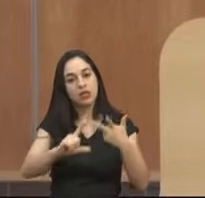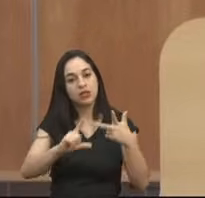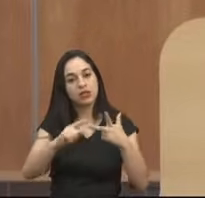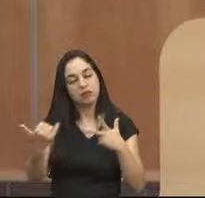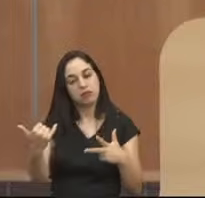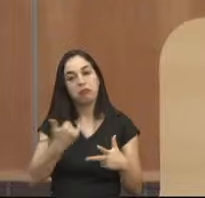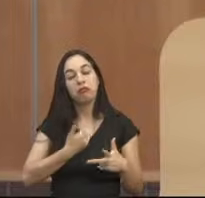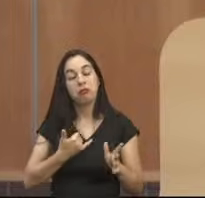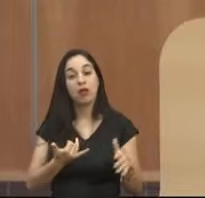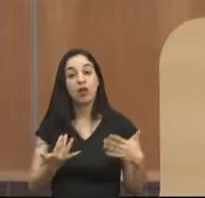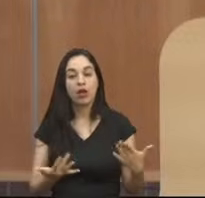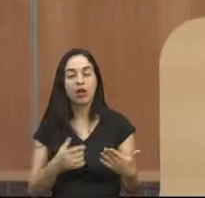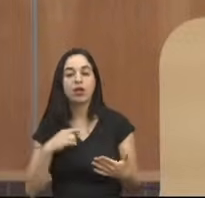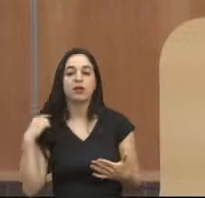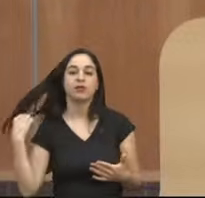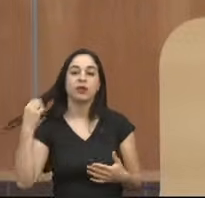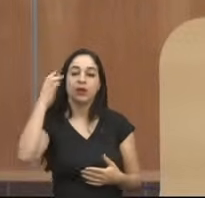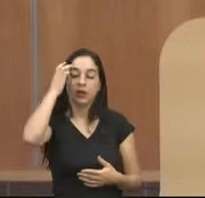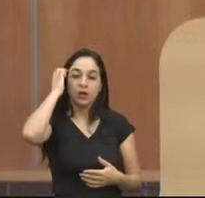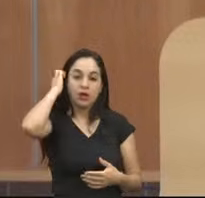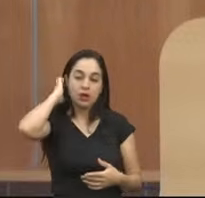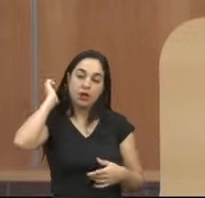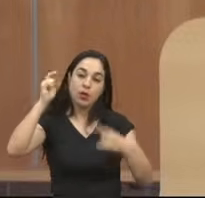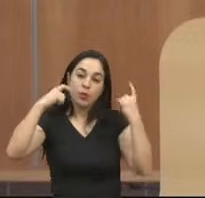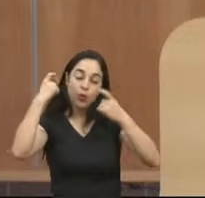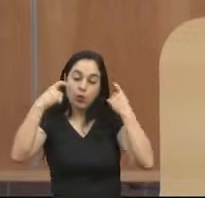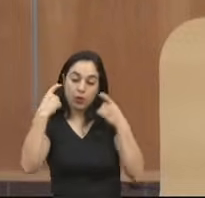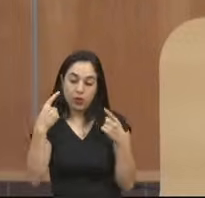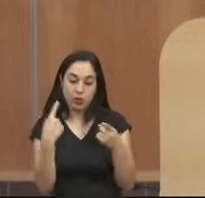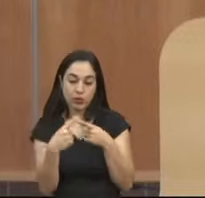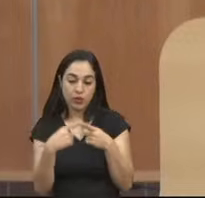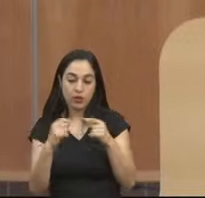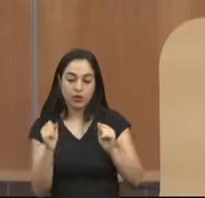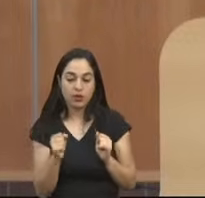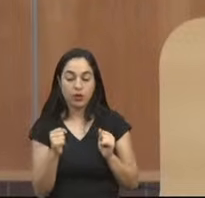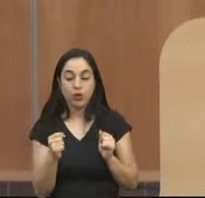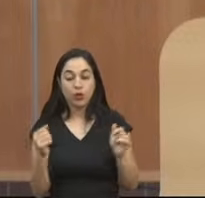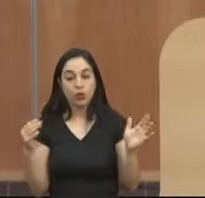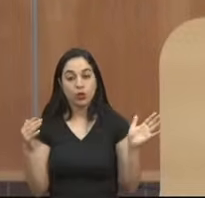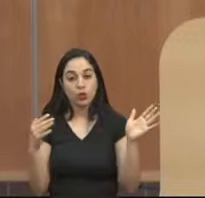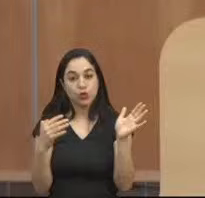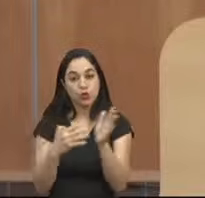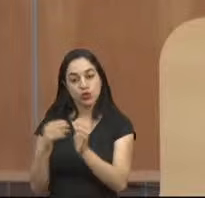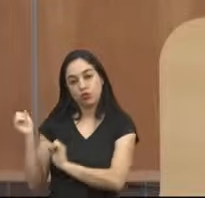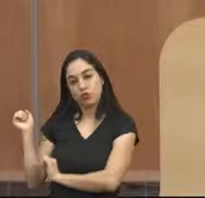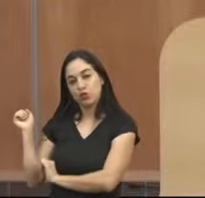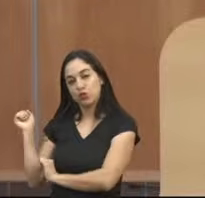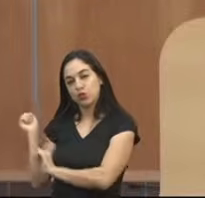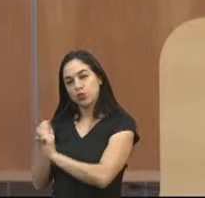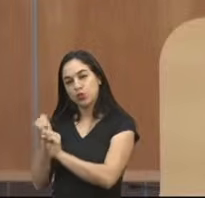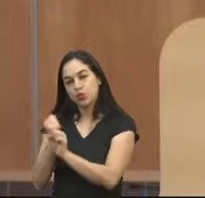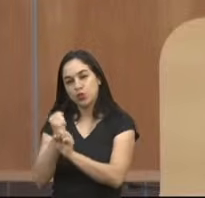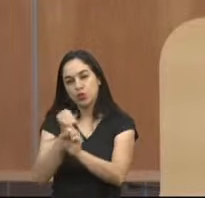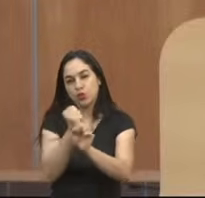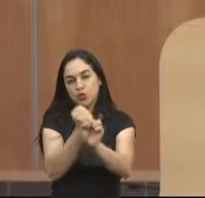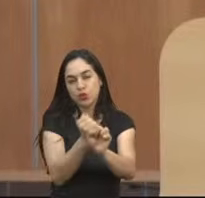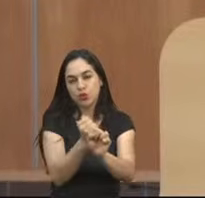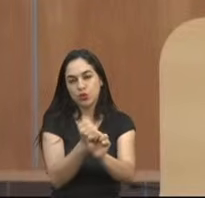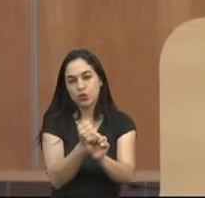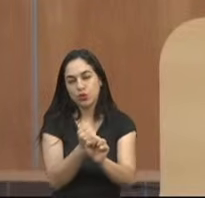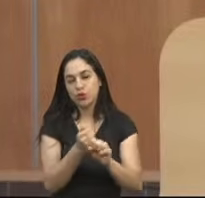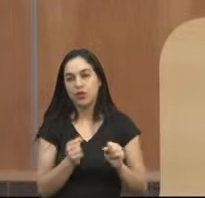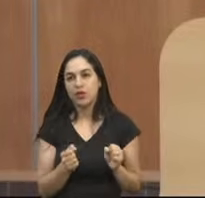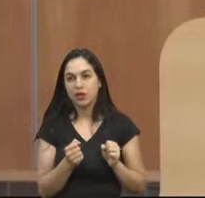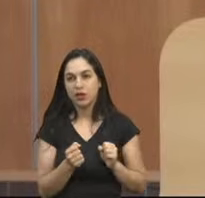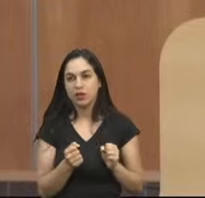E isso me preocupa, porque nos últimos anos, nos dois últimos